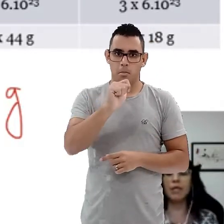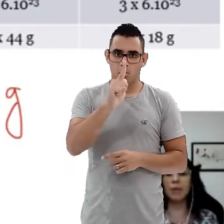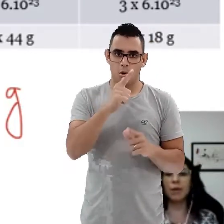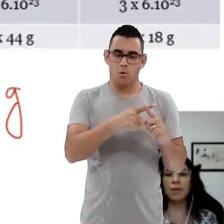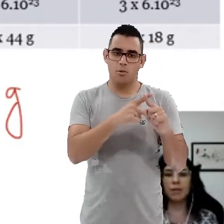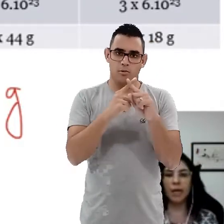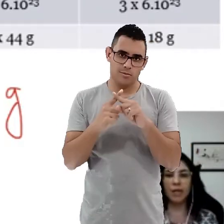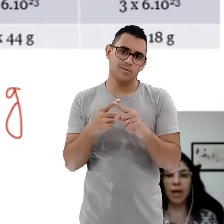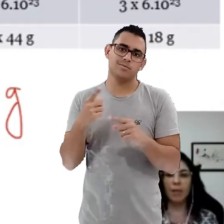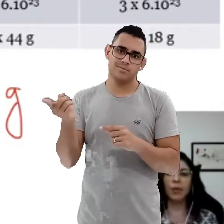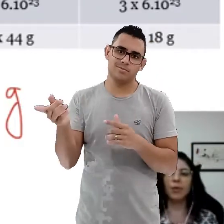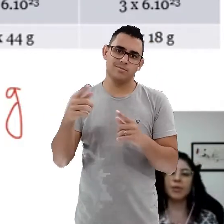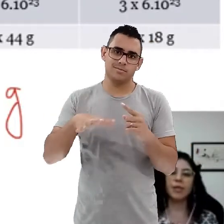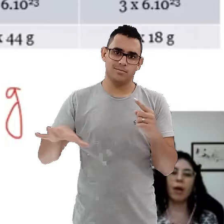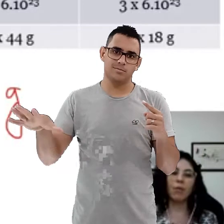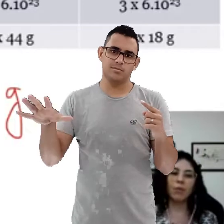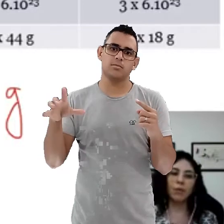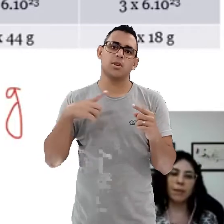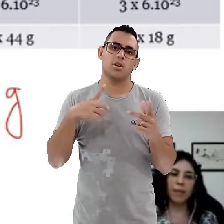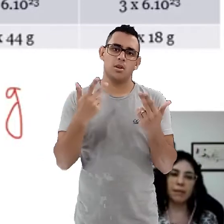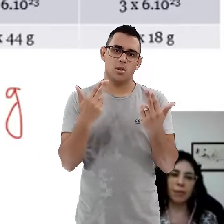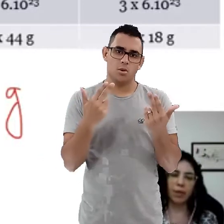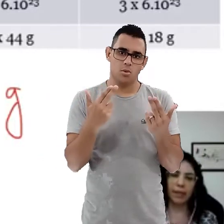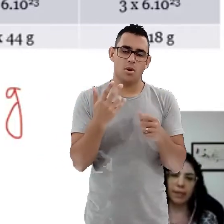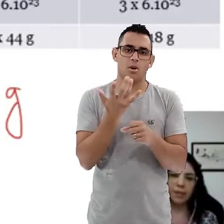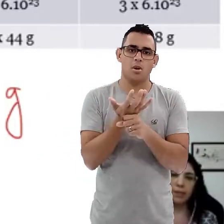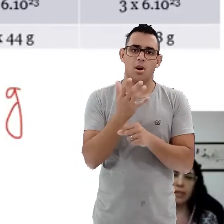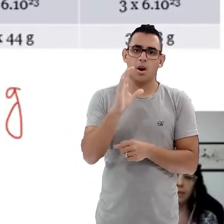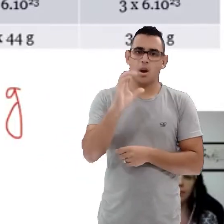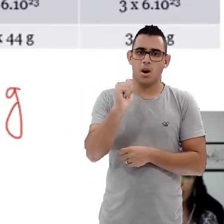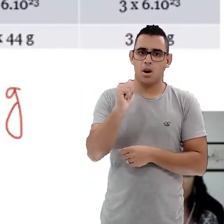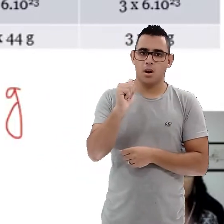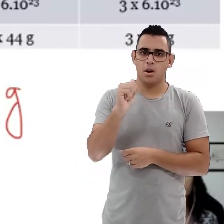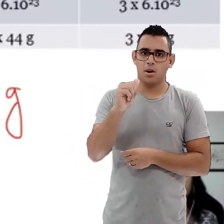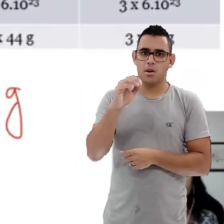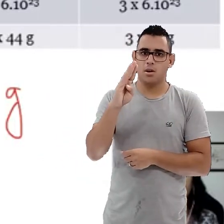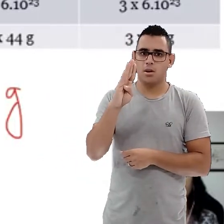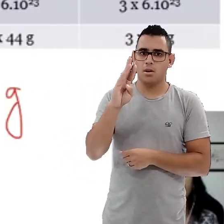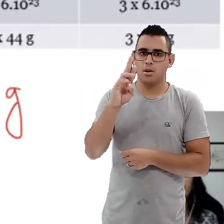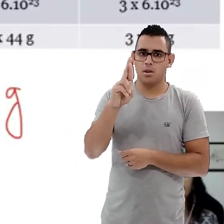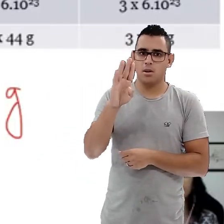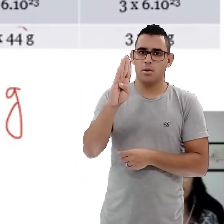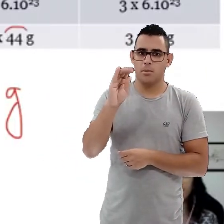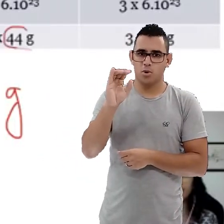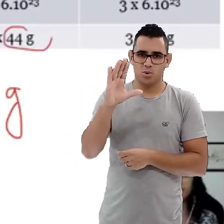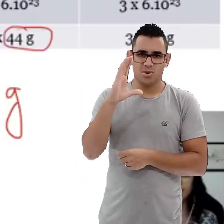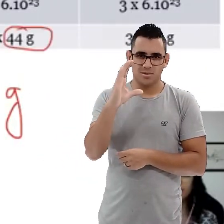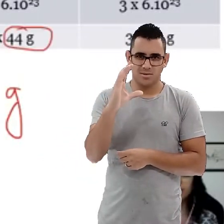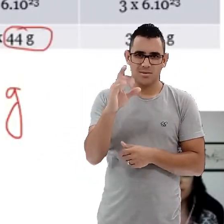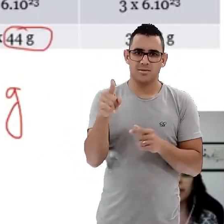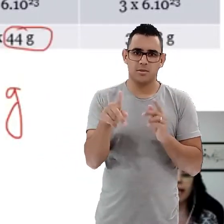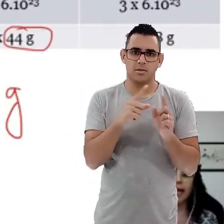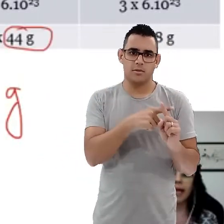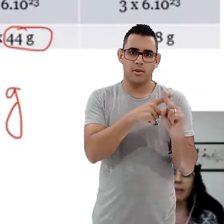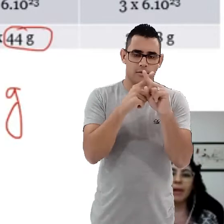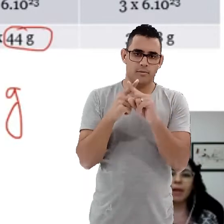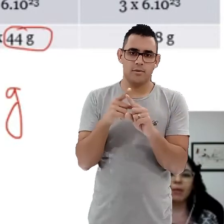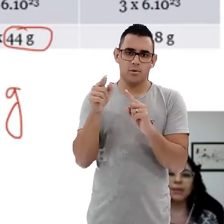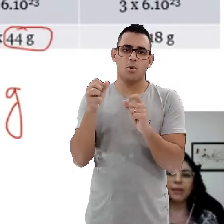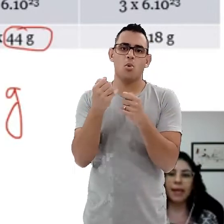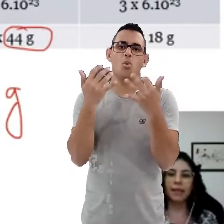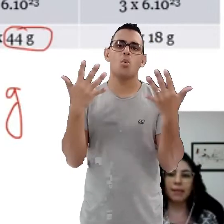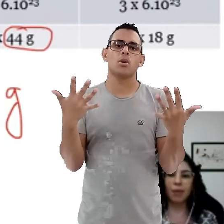A mesma coisa no gás carbônico, a gente calcula a massa molar dessa forma e aí depois a gente multiplica ela